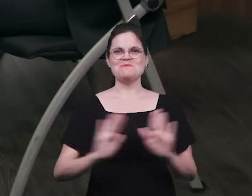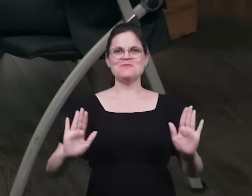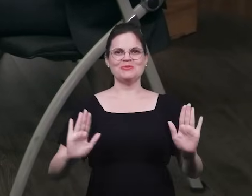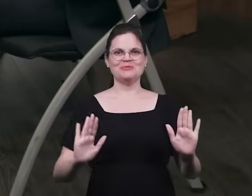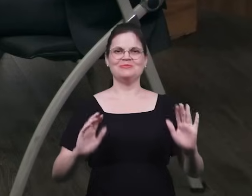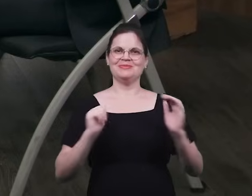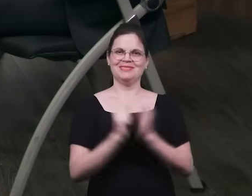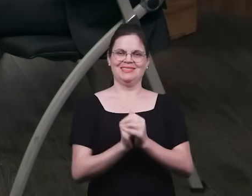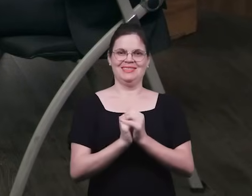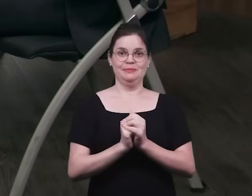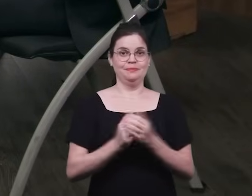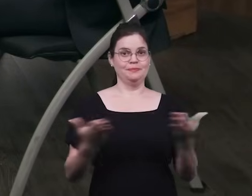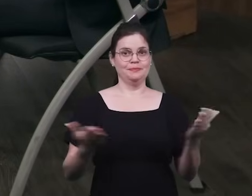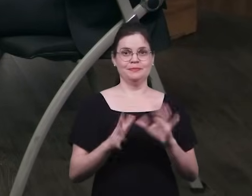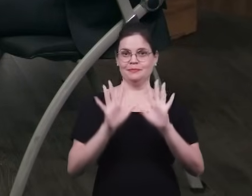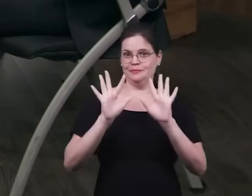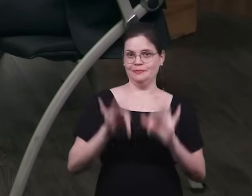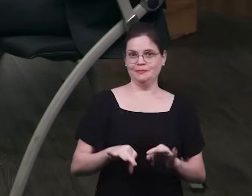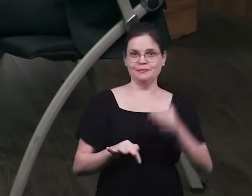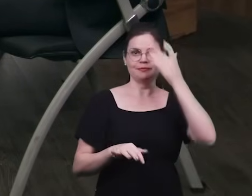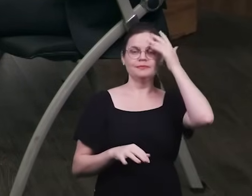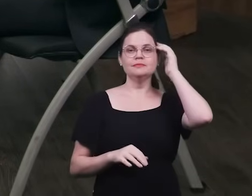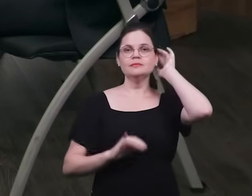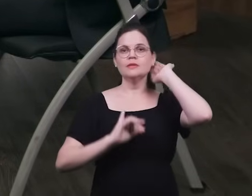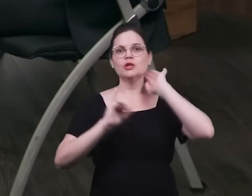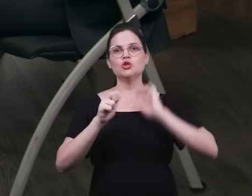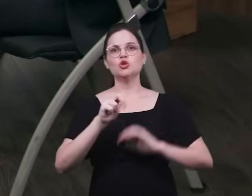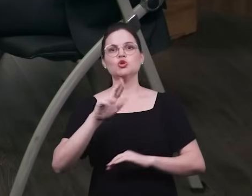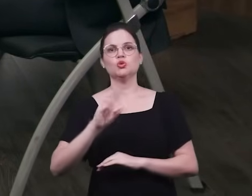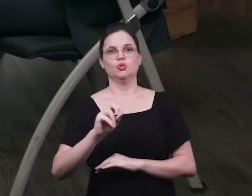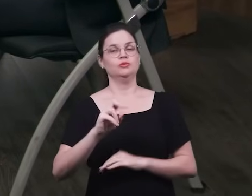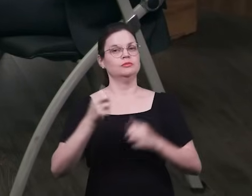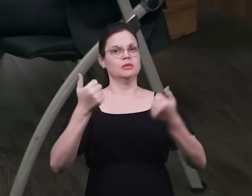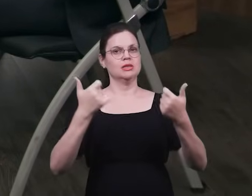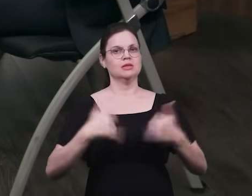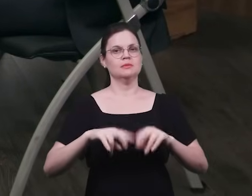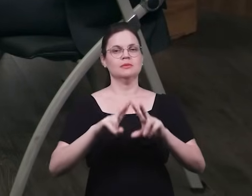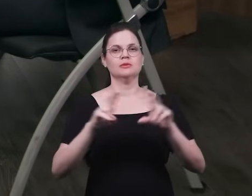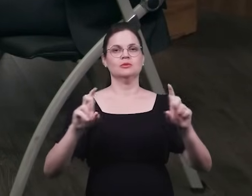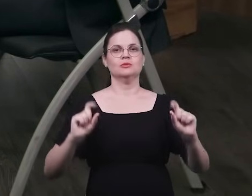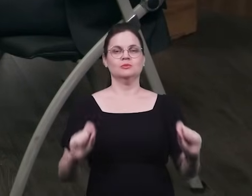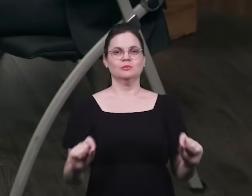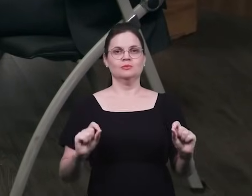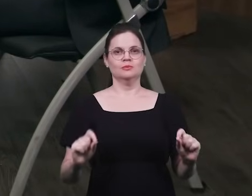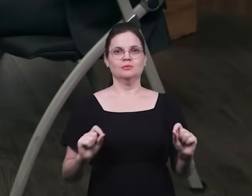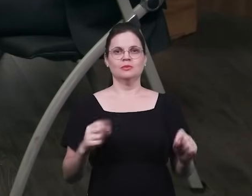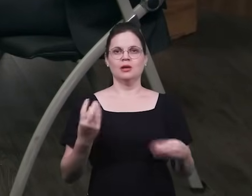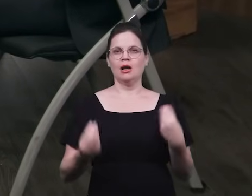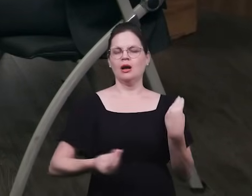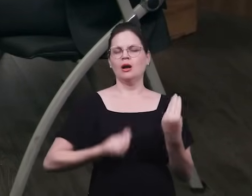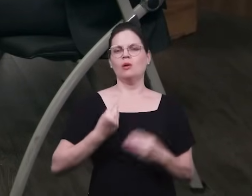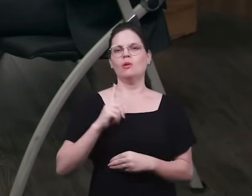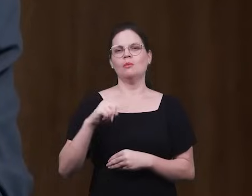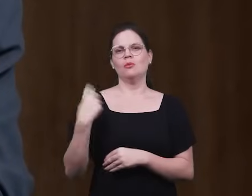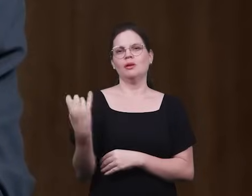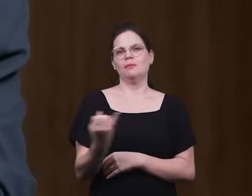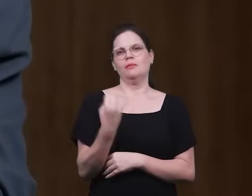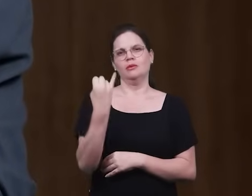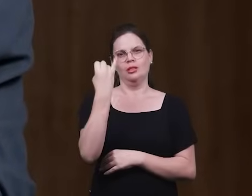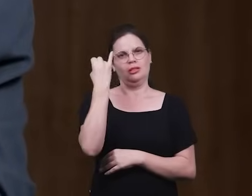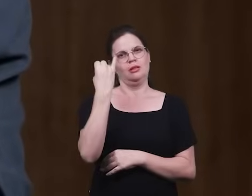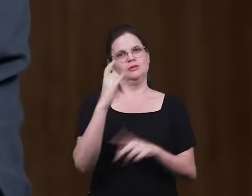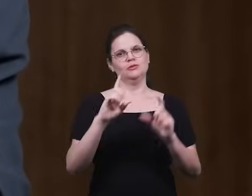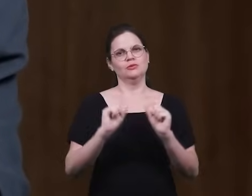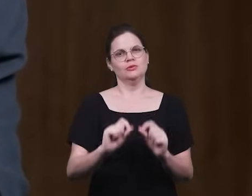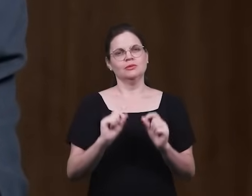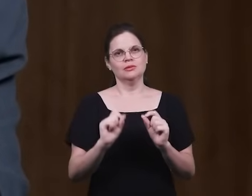Júlio para encerrar fala aqui a a a respeito agora da importância de